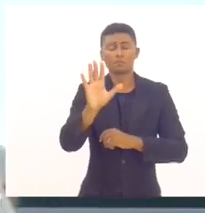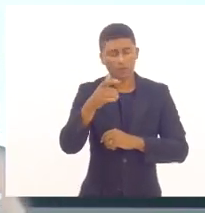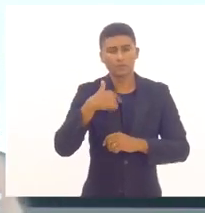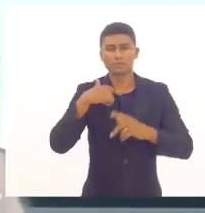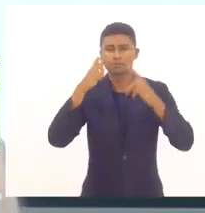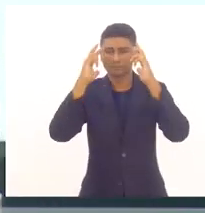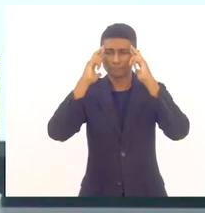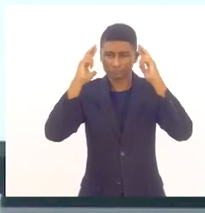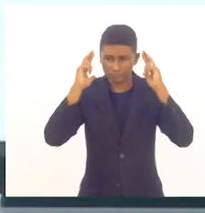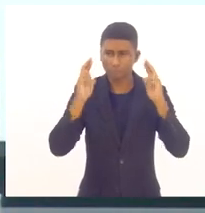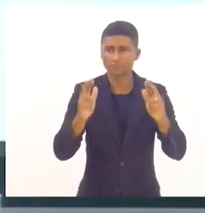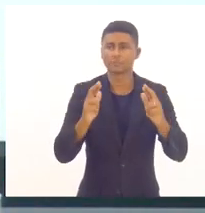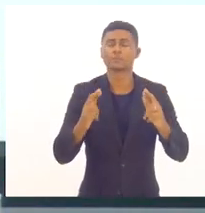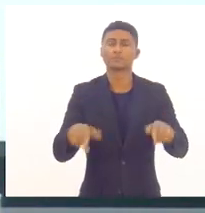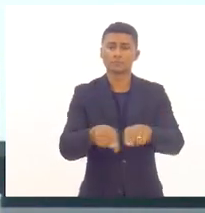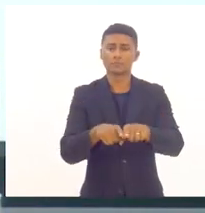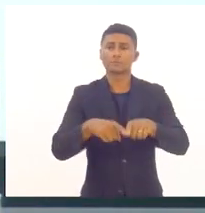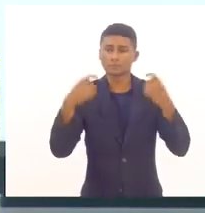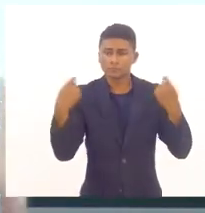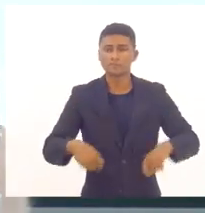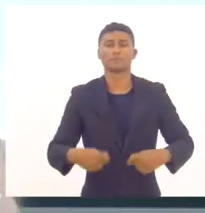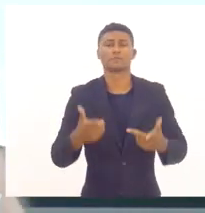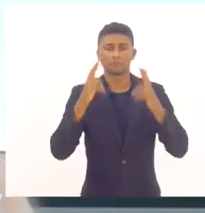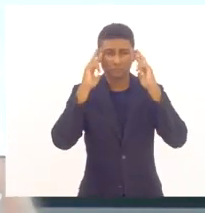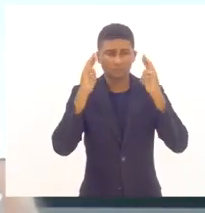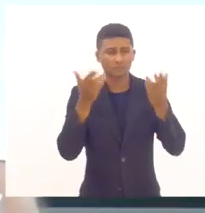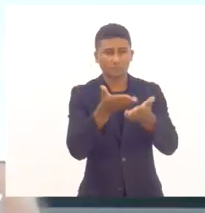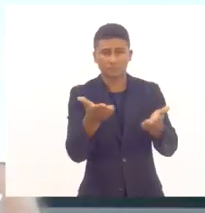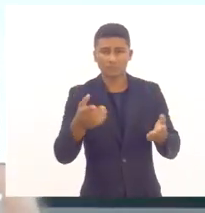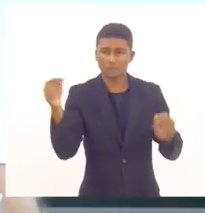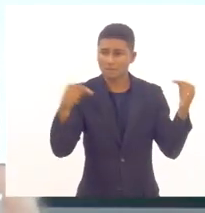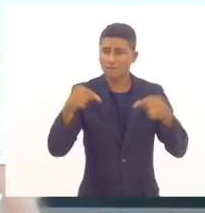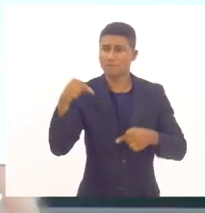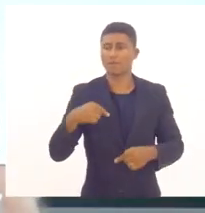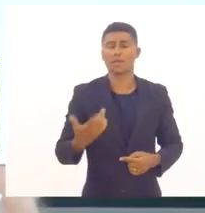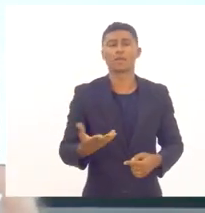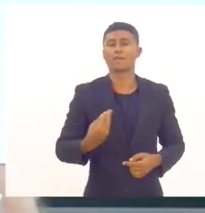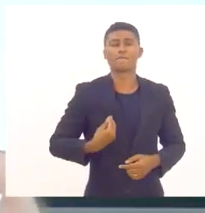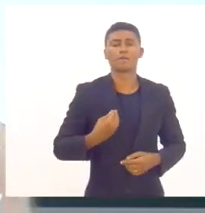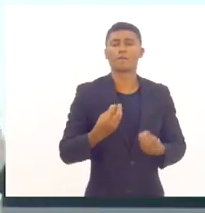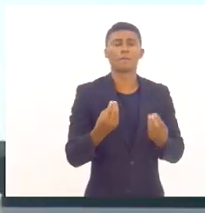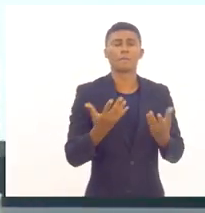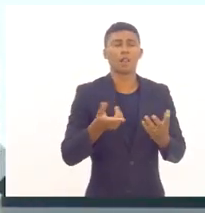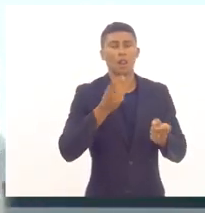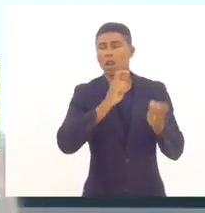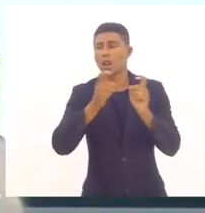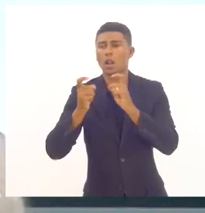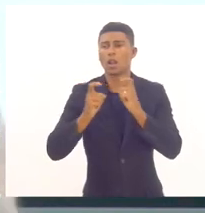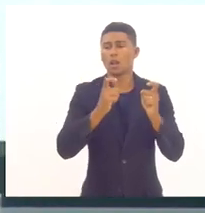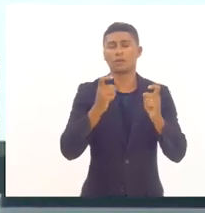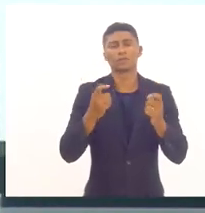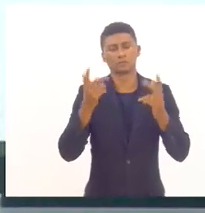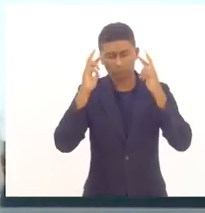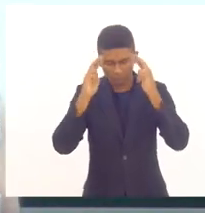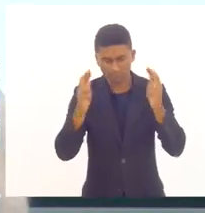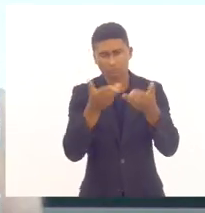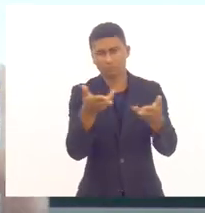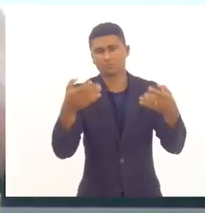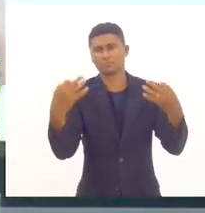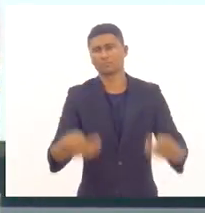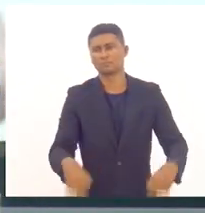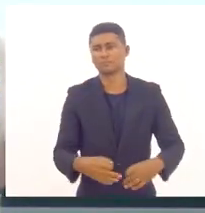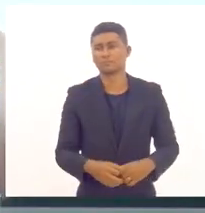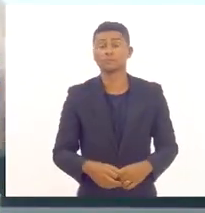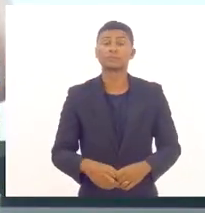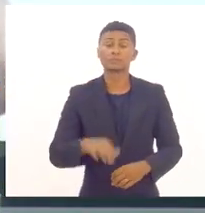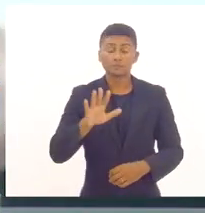respeita e temos que respeitar os companheiros que vêm aqui para o debate. Para encarar o debate. Então nós temos que respeitar. Mas se a gente